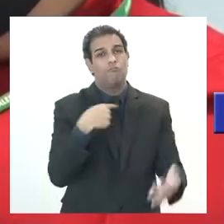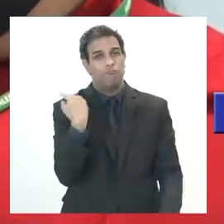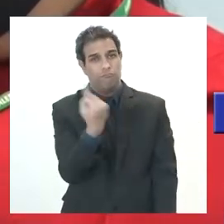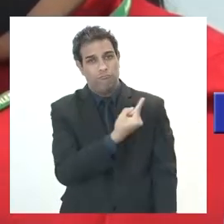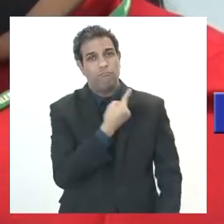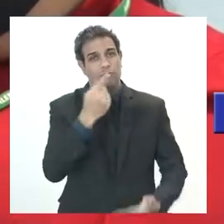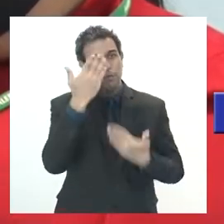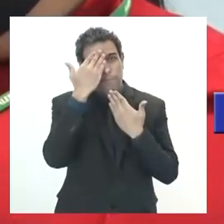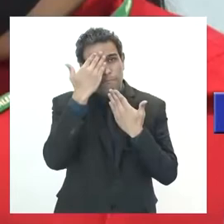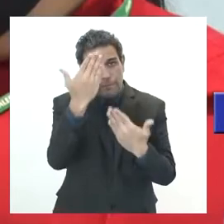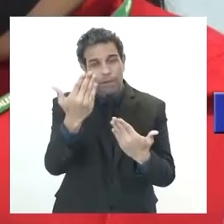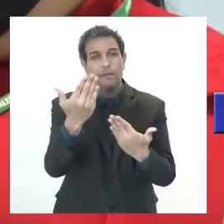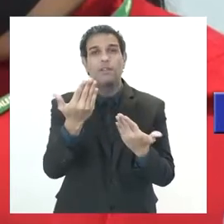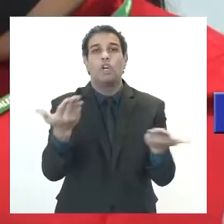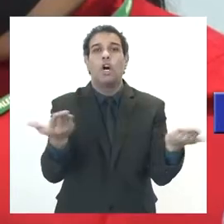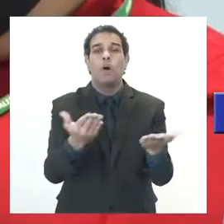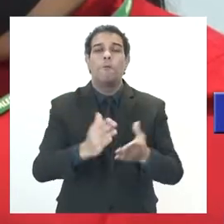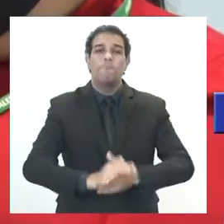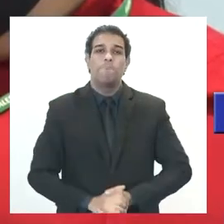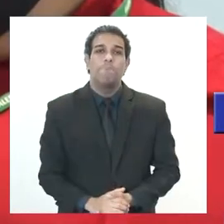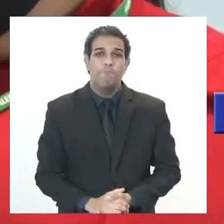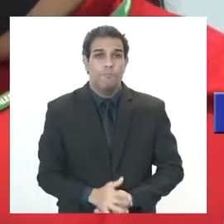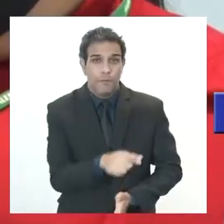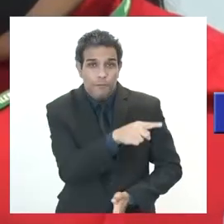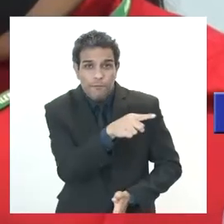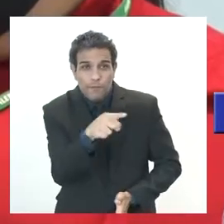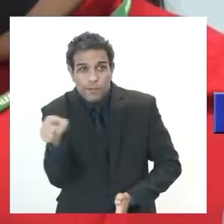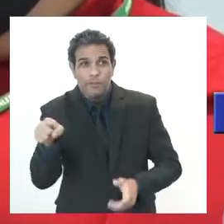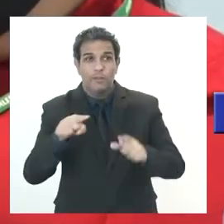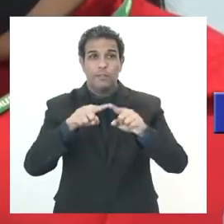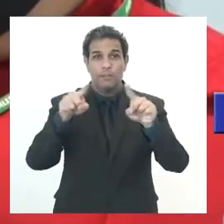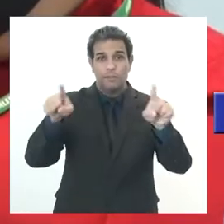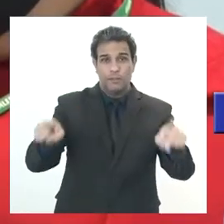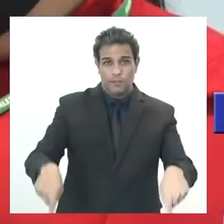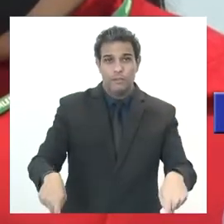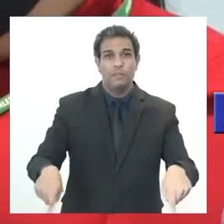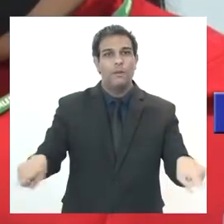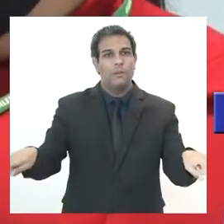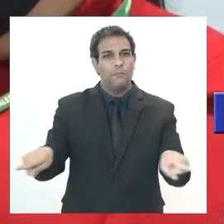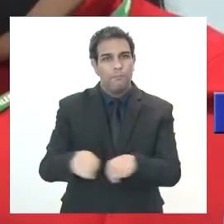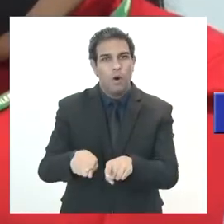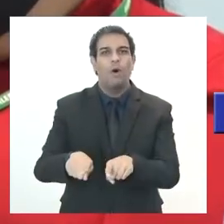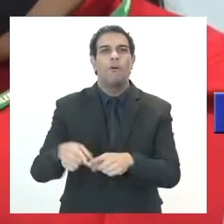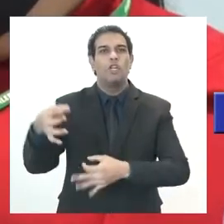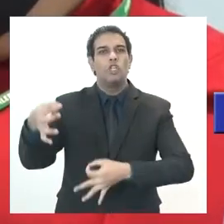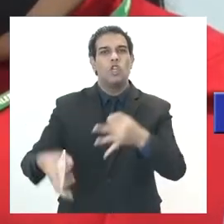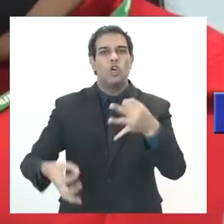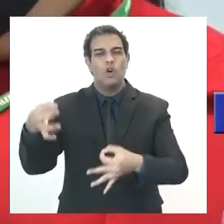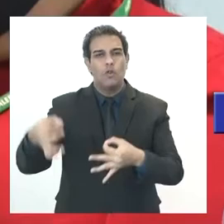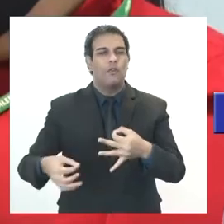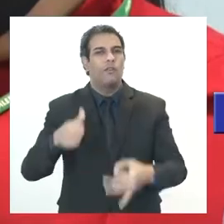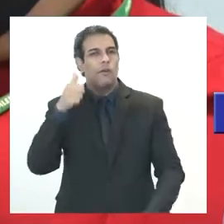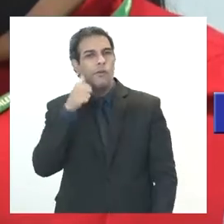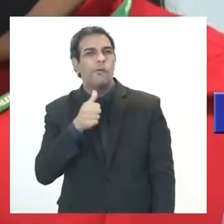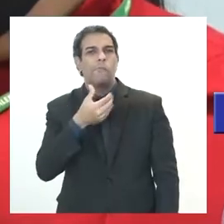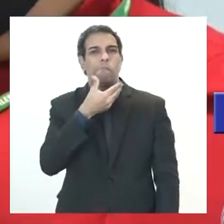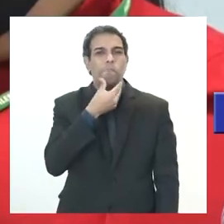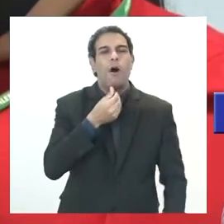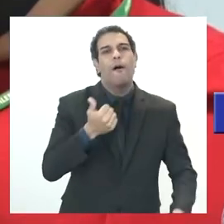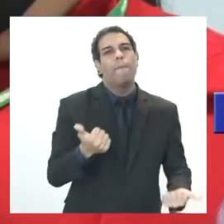muito obrigado agradecer aos servidores do Tribunal de Contas e servidores pelo